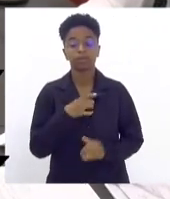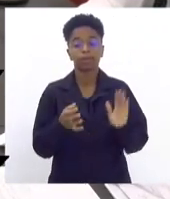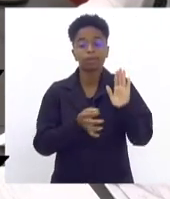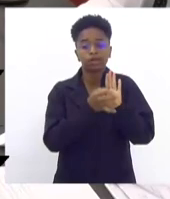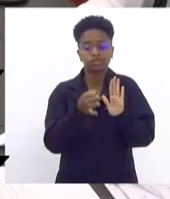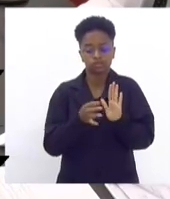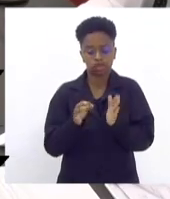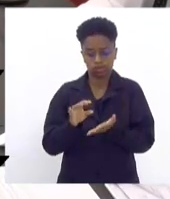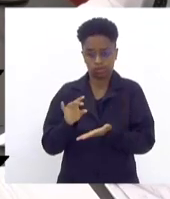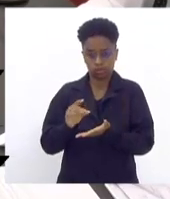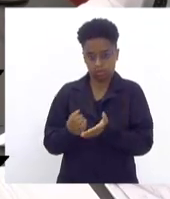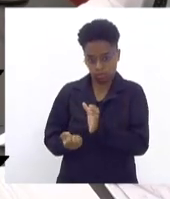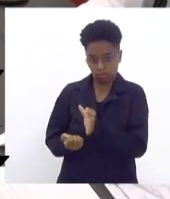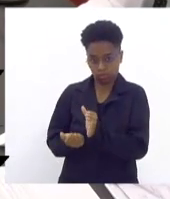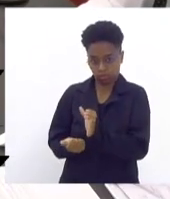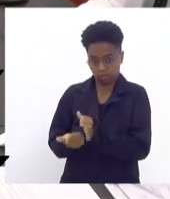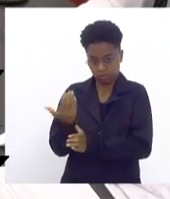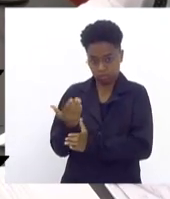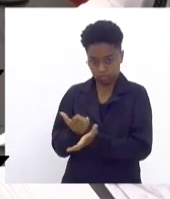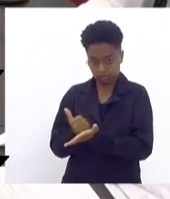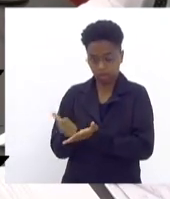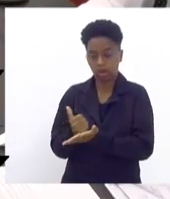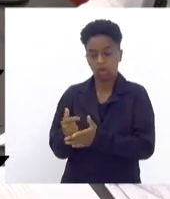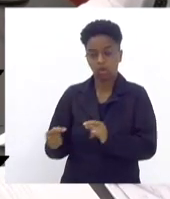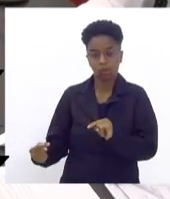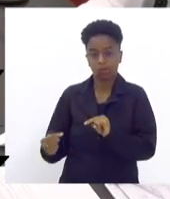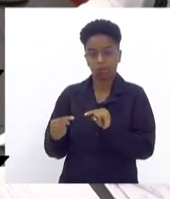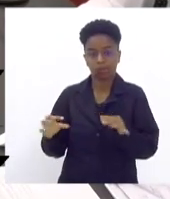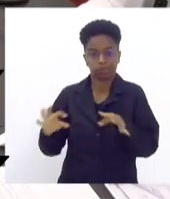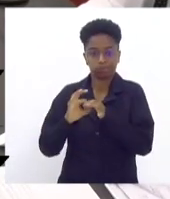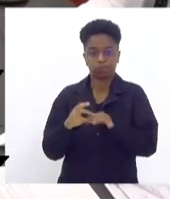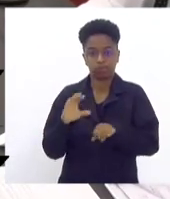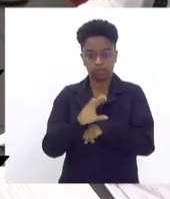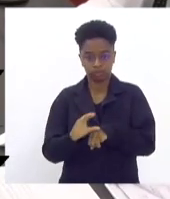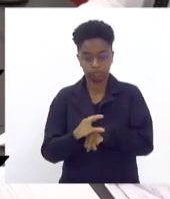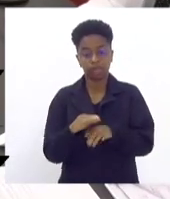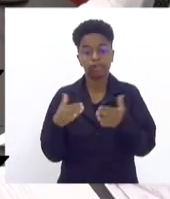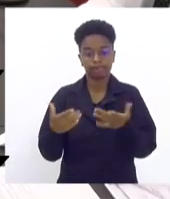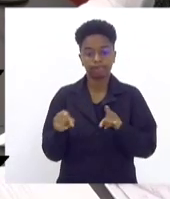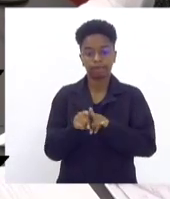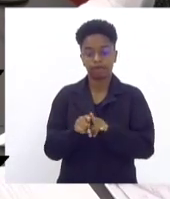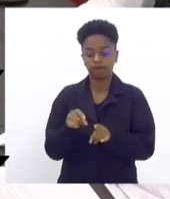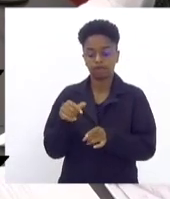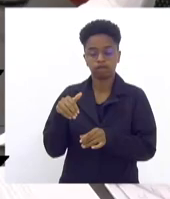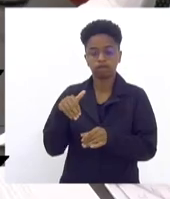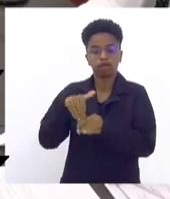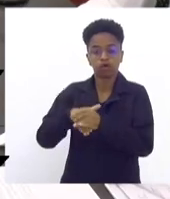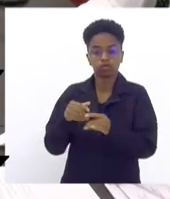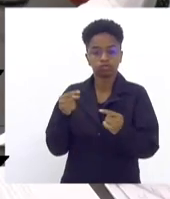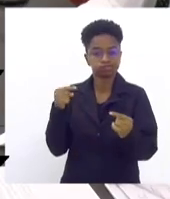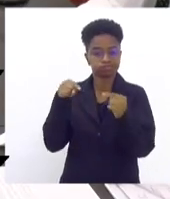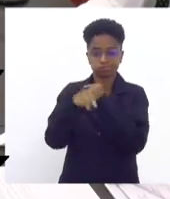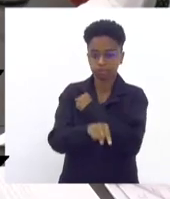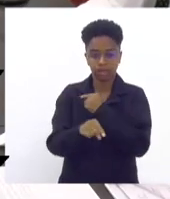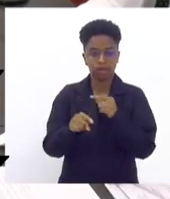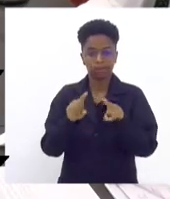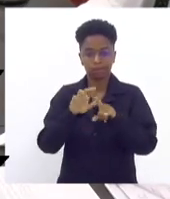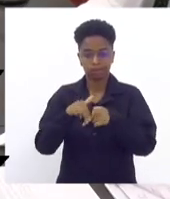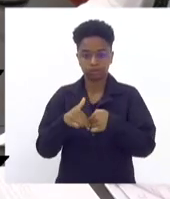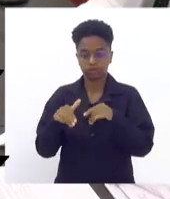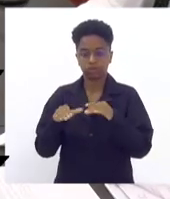original do deputado relator pela constitucionalidade e o voto divergente do deputado doutor Serginho pela constitucionalidade com